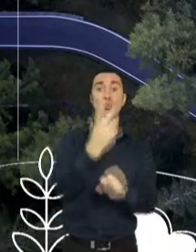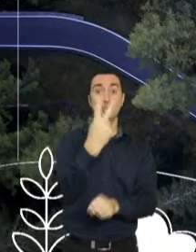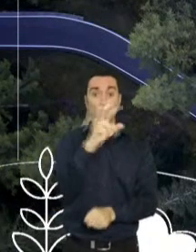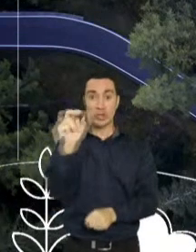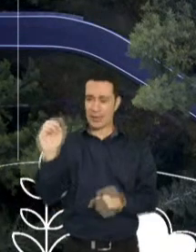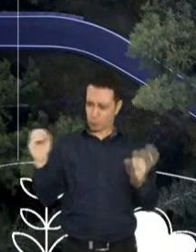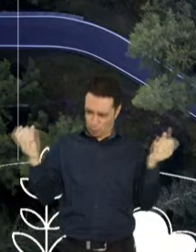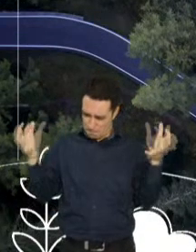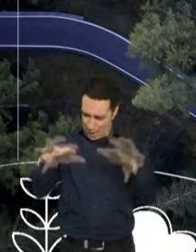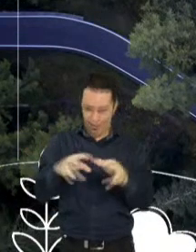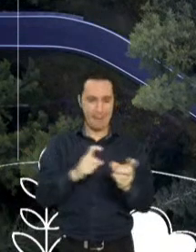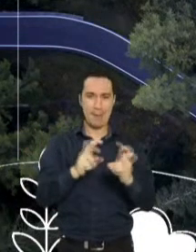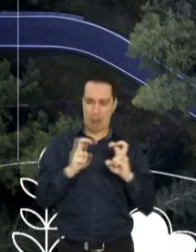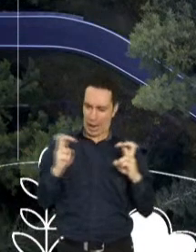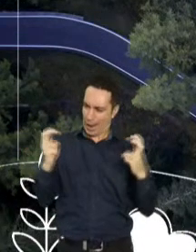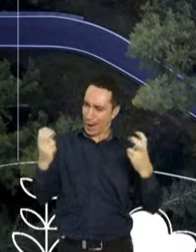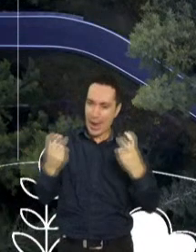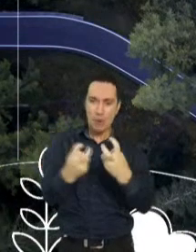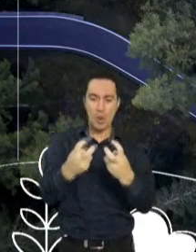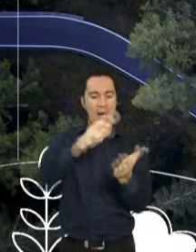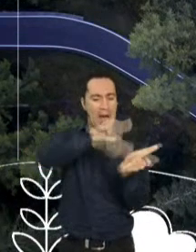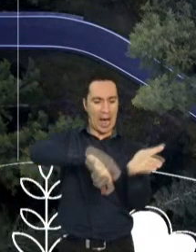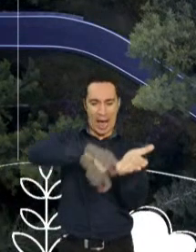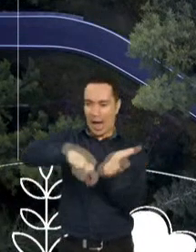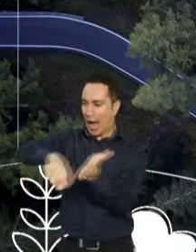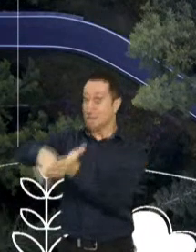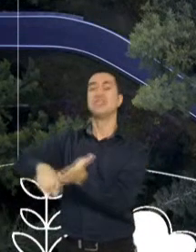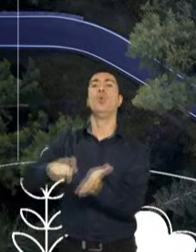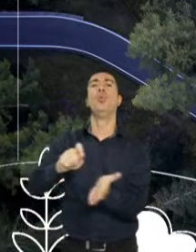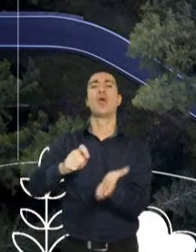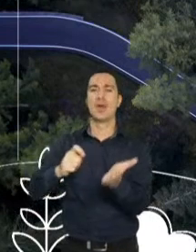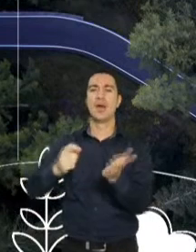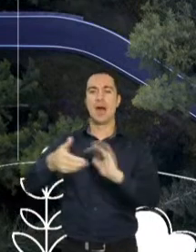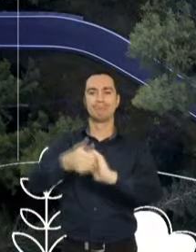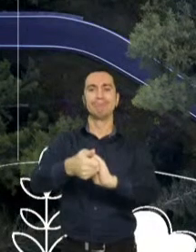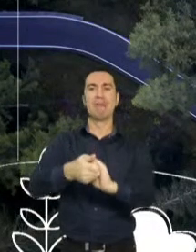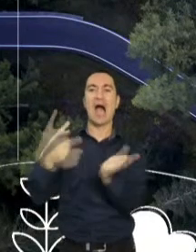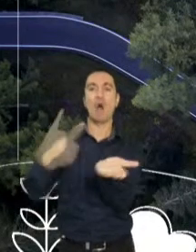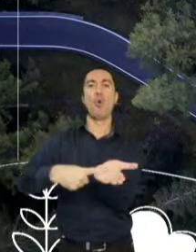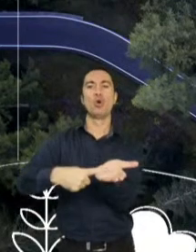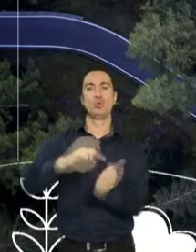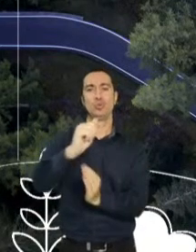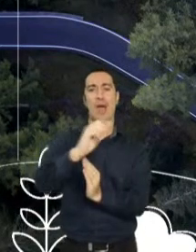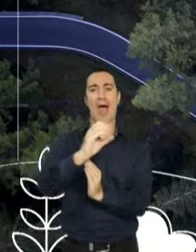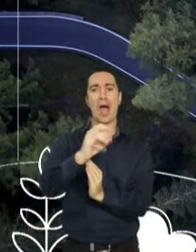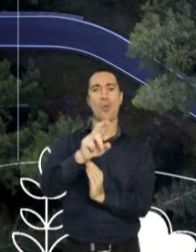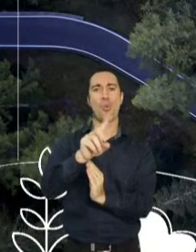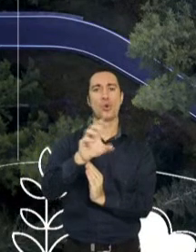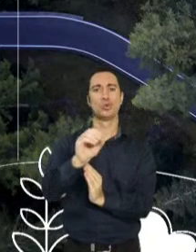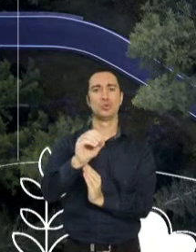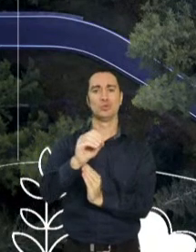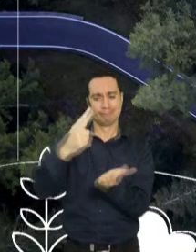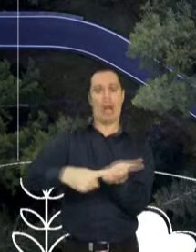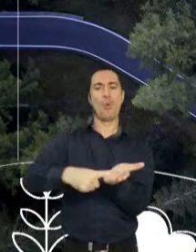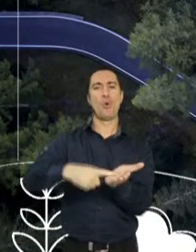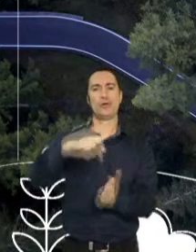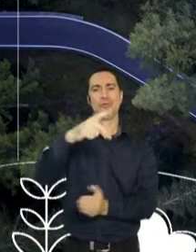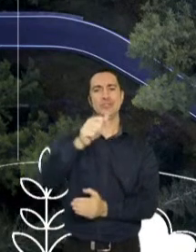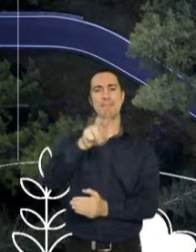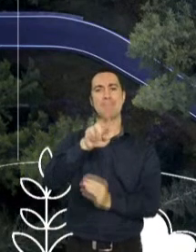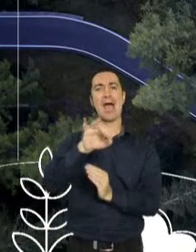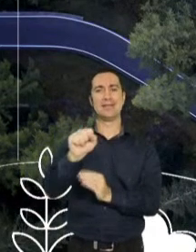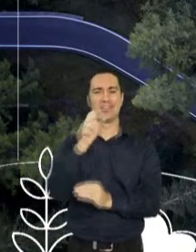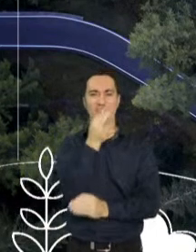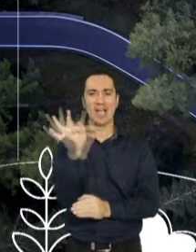nações, se encontram e assinam, firmam o Acordo de Paris. Com esse